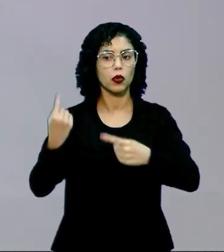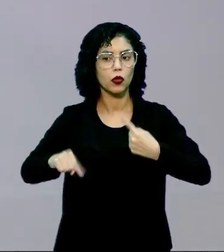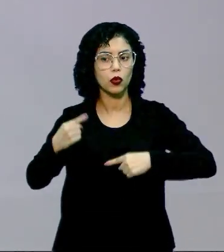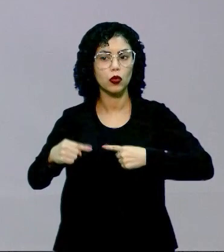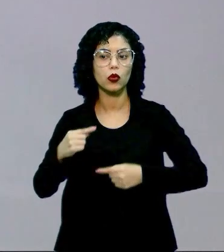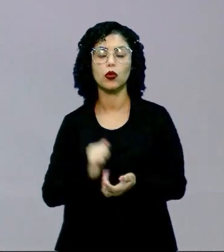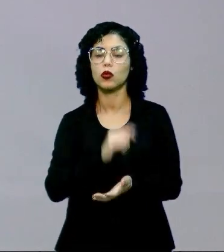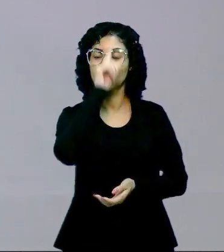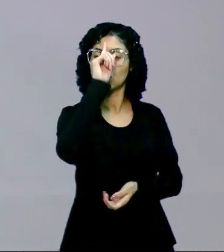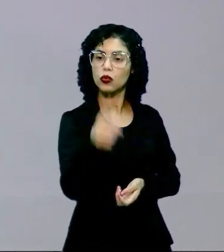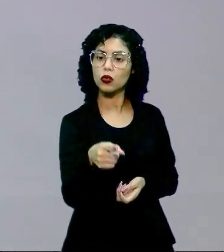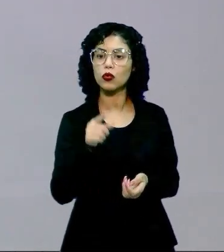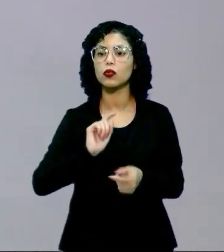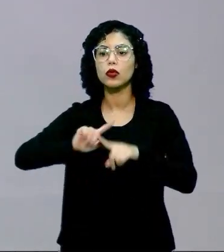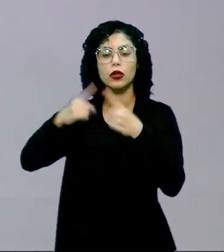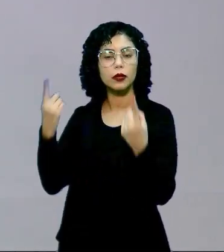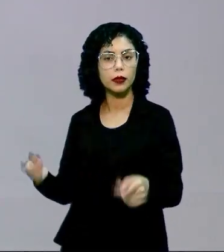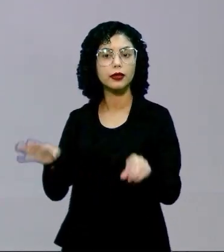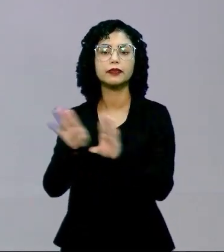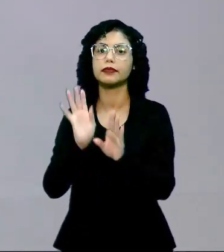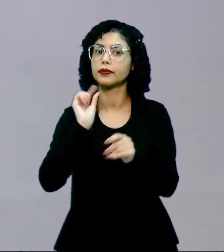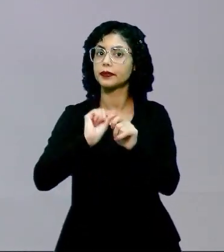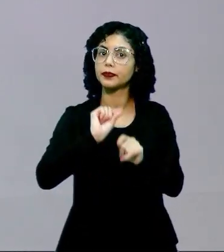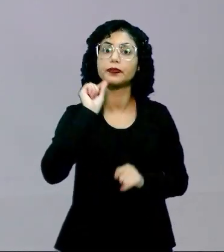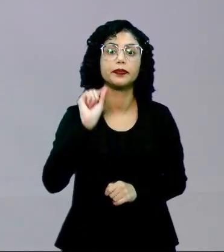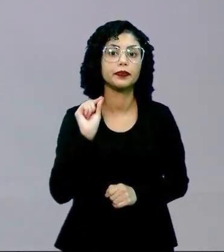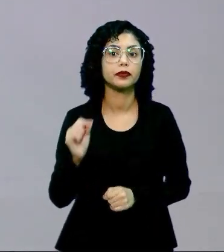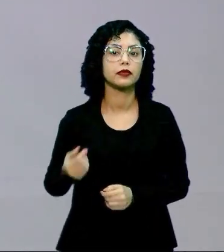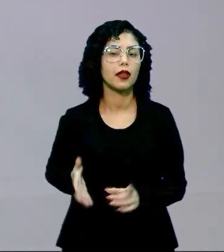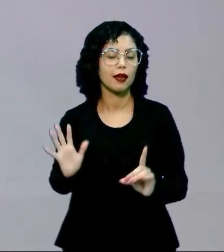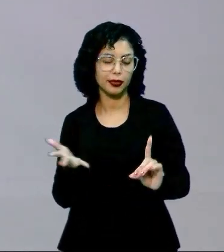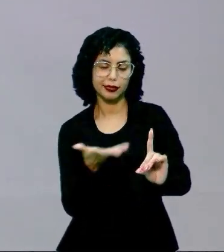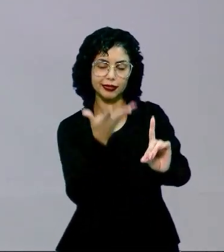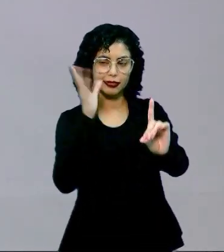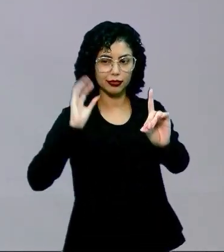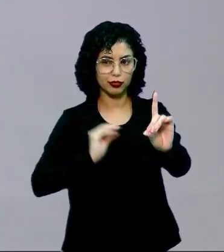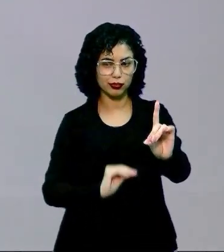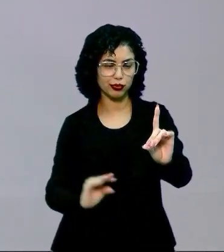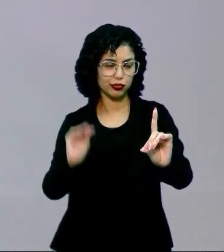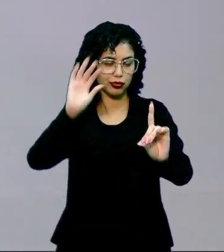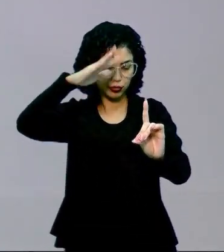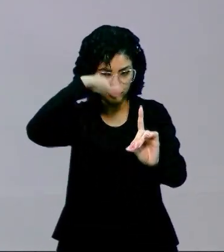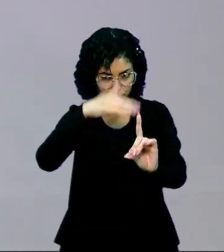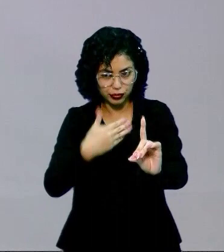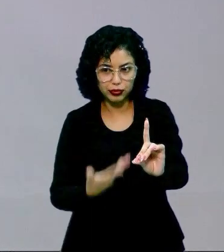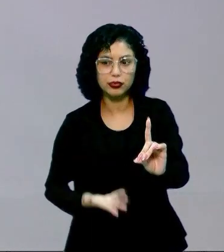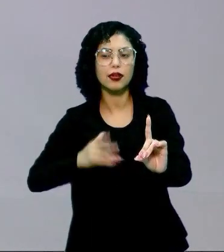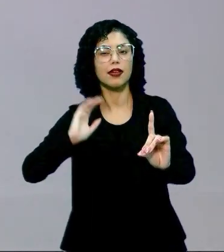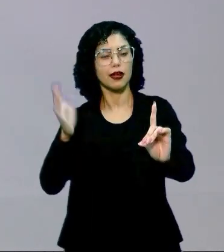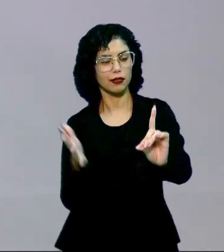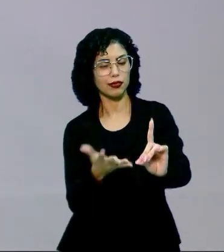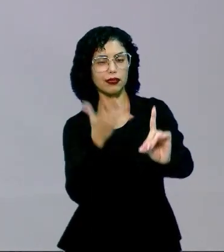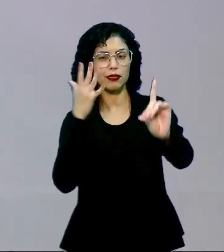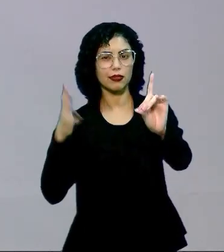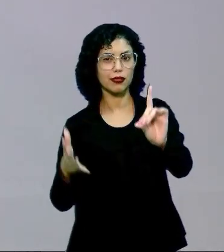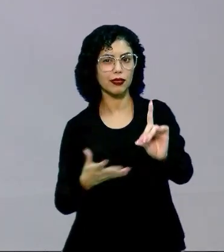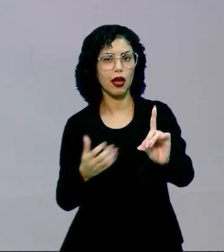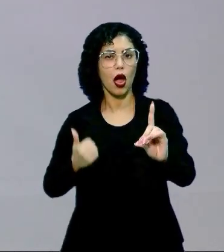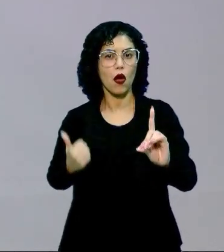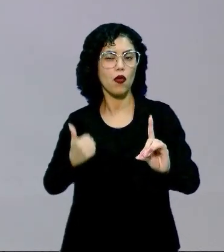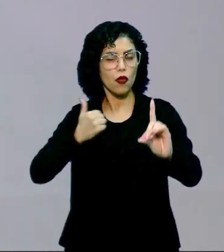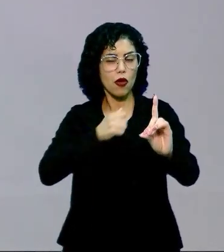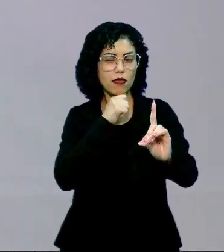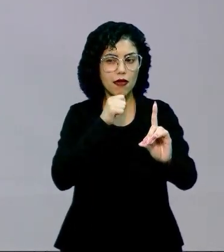com os patrícios, né? Mas aí eles faziam o quê? A parte da bajulação, né? Eles idolatravam os patrícios, davam